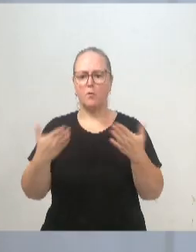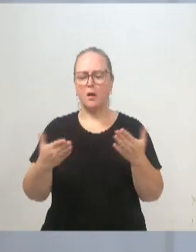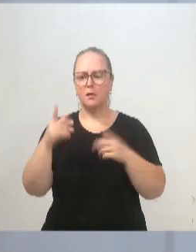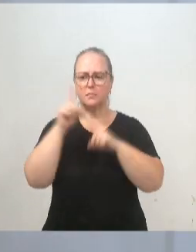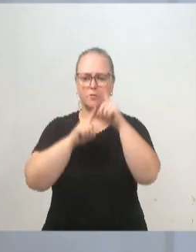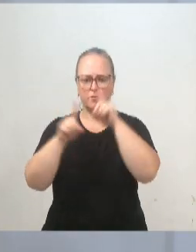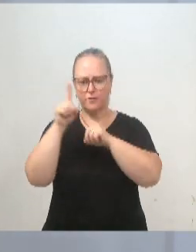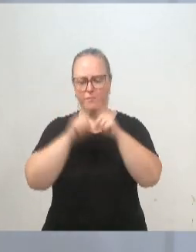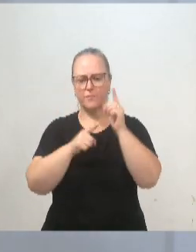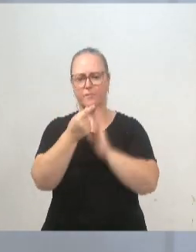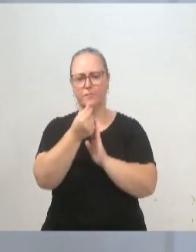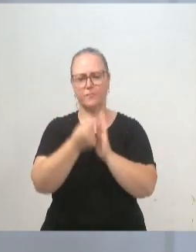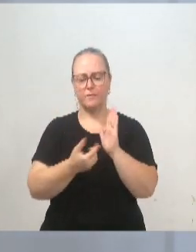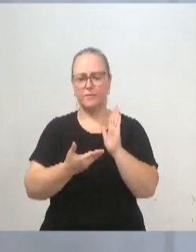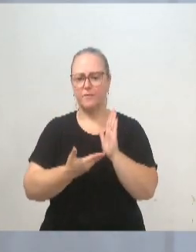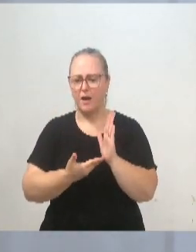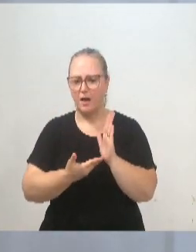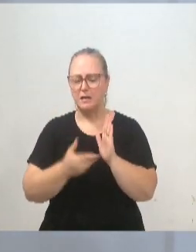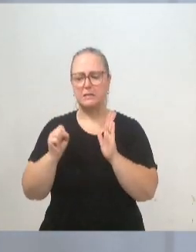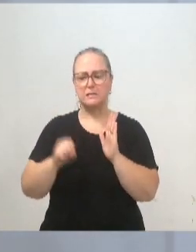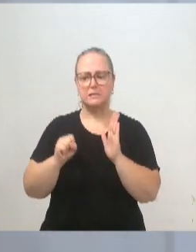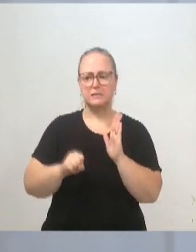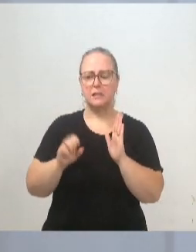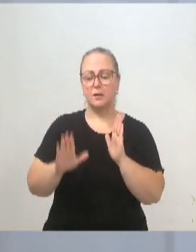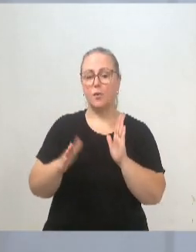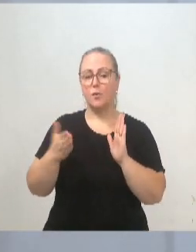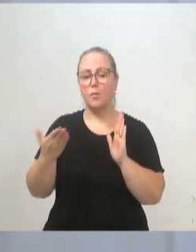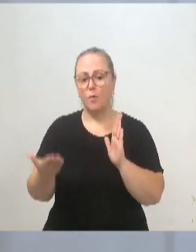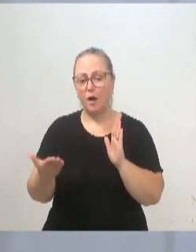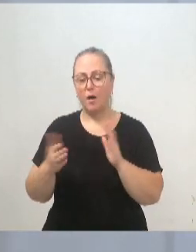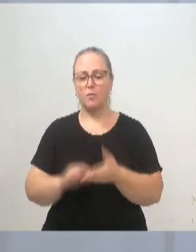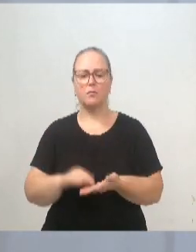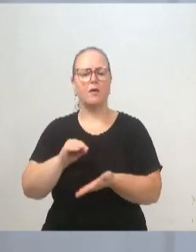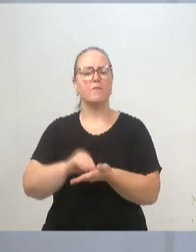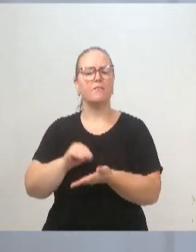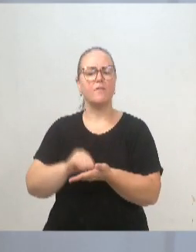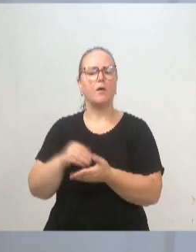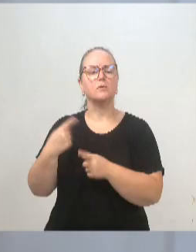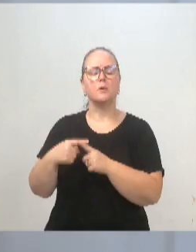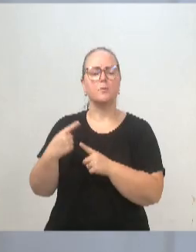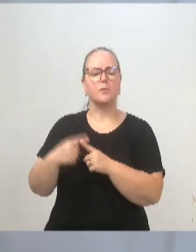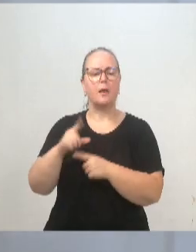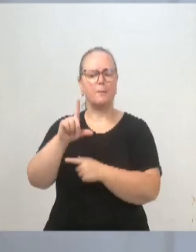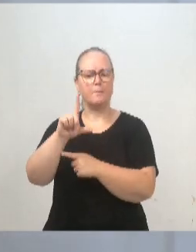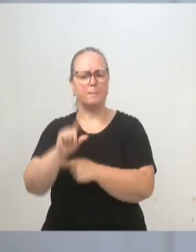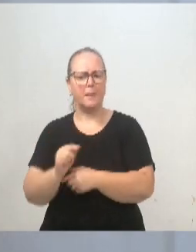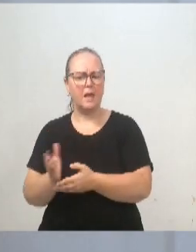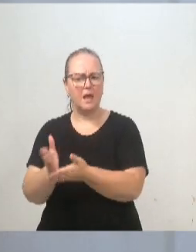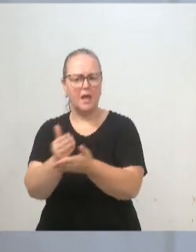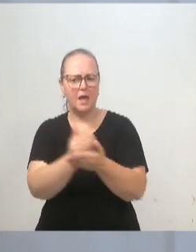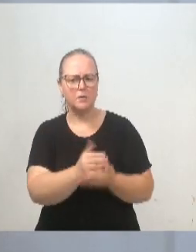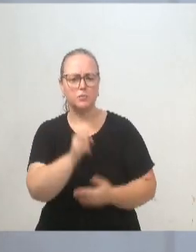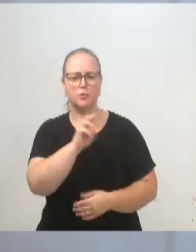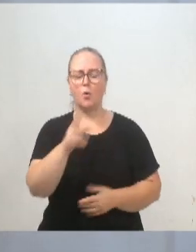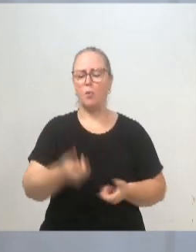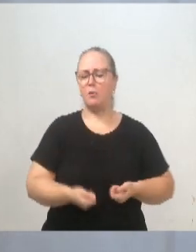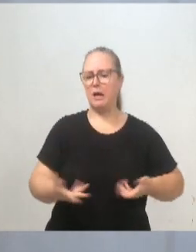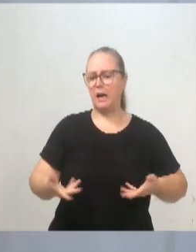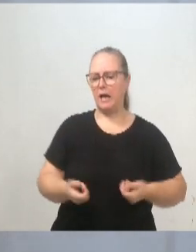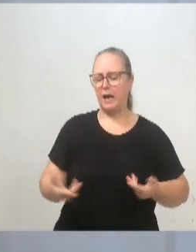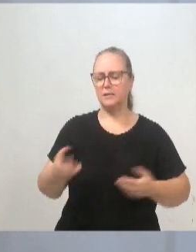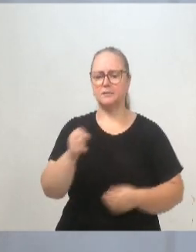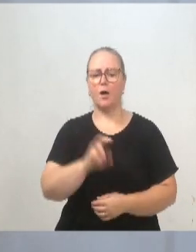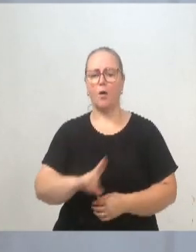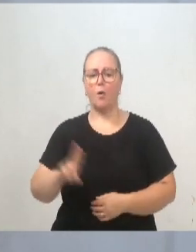planejamento orçamentário, se sim, quais foram, né? O déficit é resultado da queda da arrecadação, foram gastos acima do previsto, ou ambos.